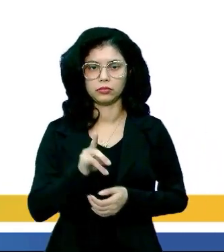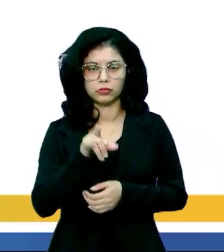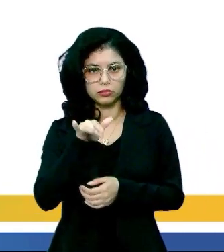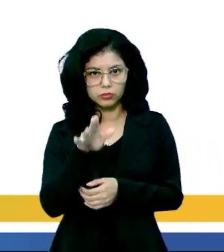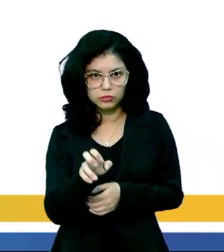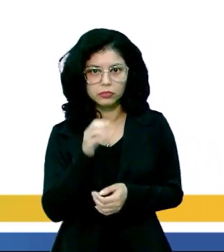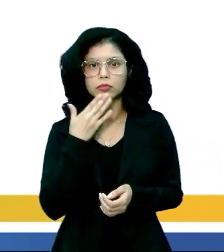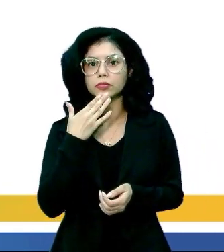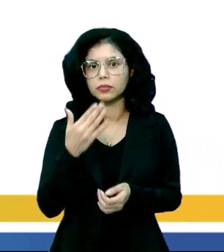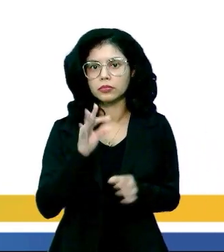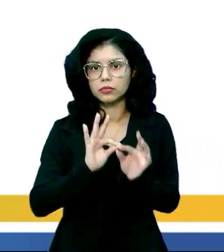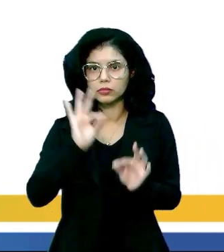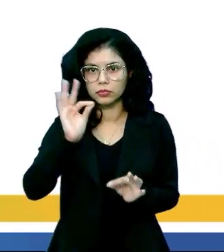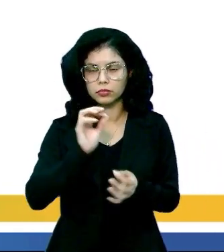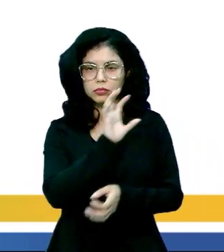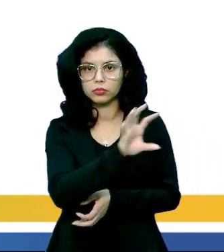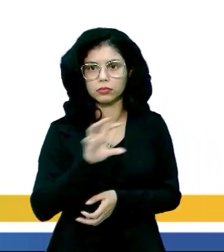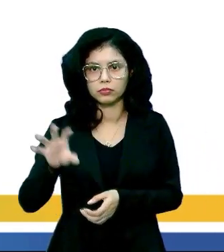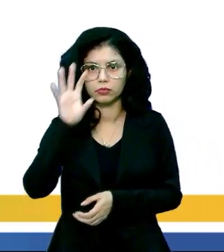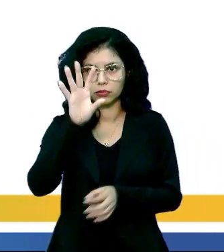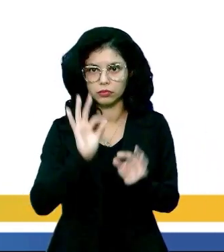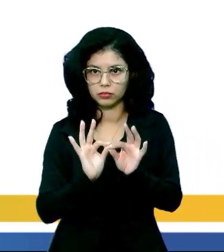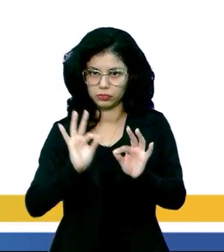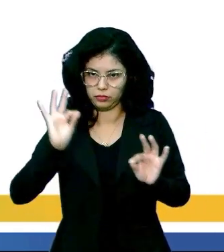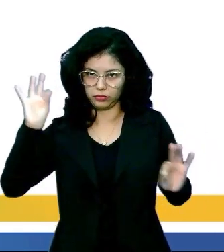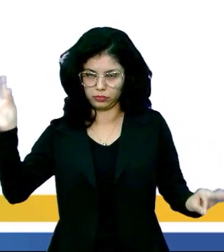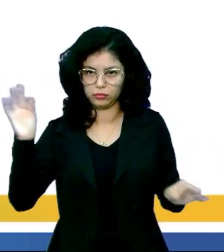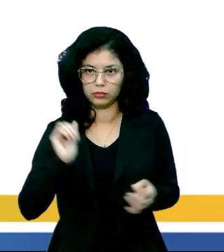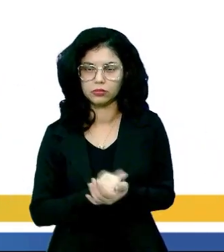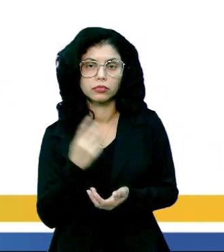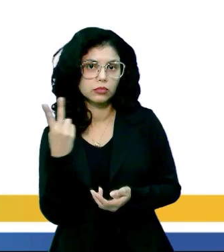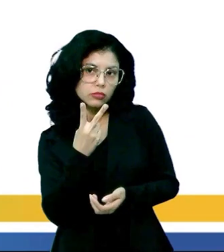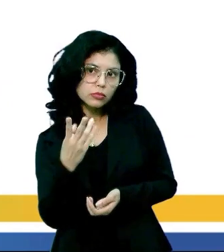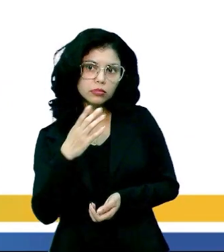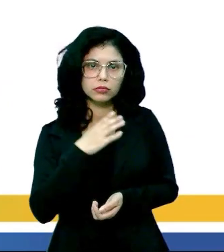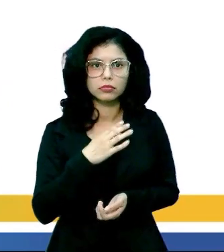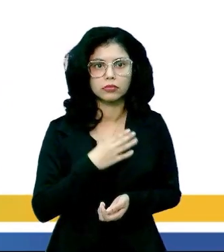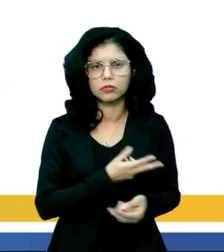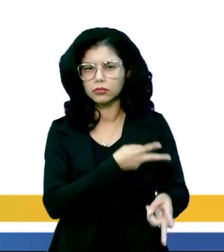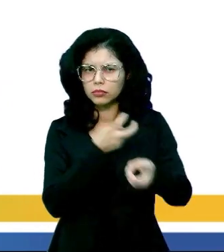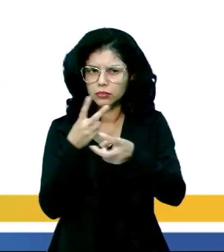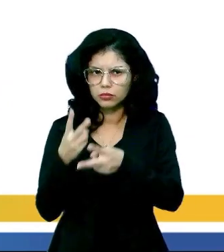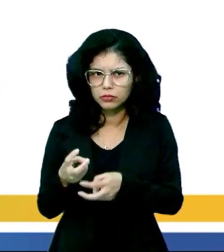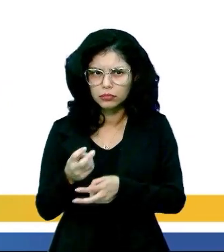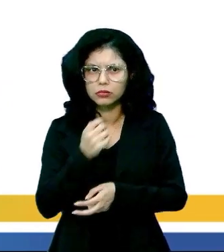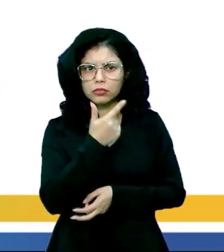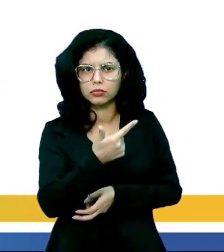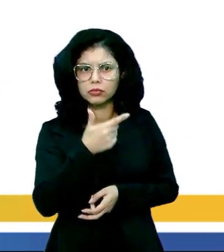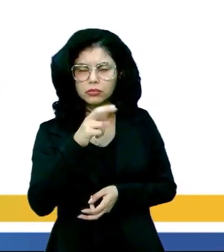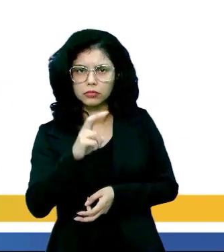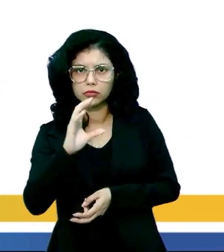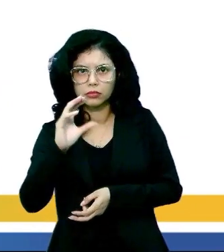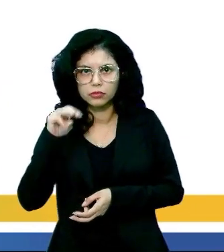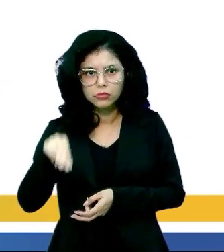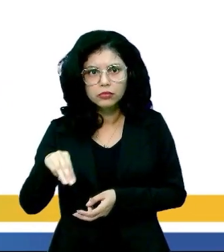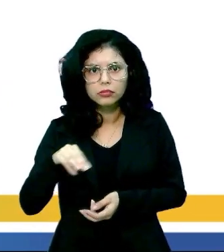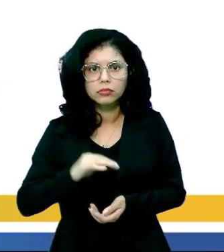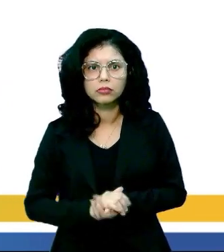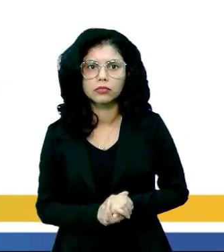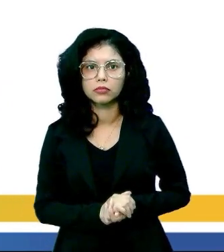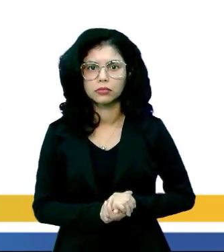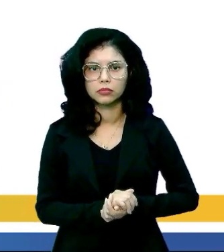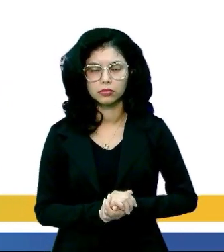régua. Jaqueline mediu um mapa à distância entre duas cidades e verificou que